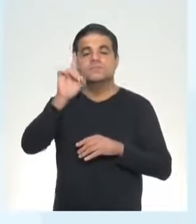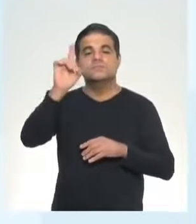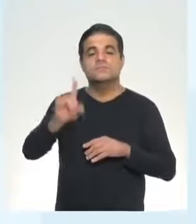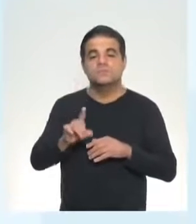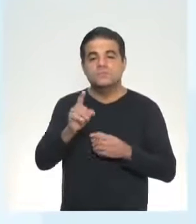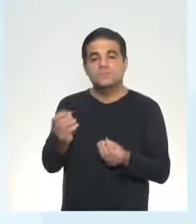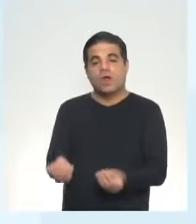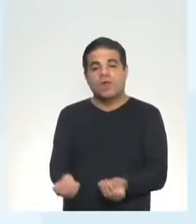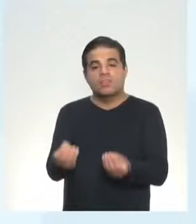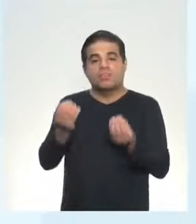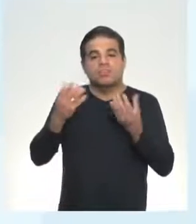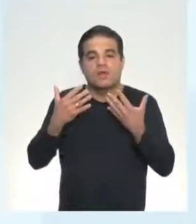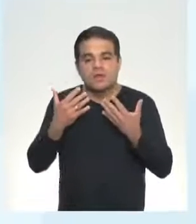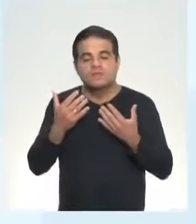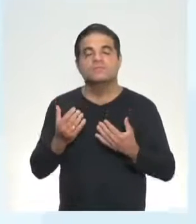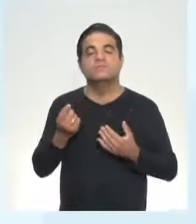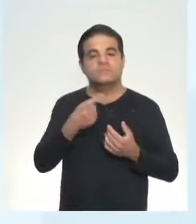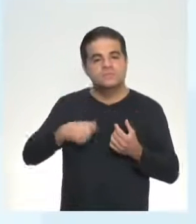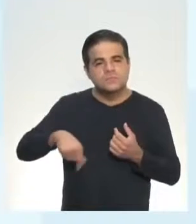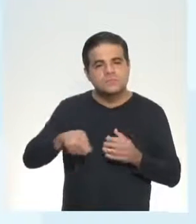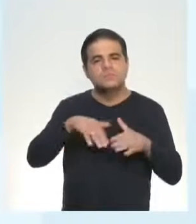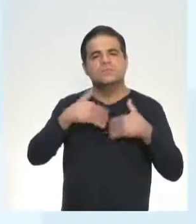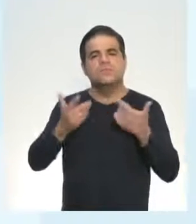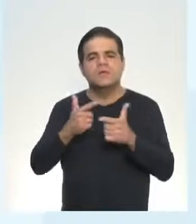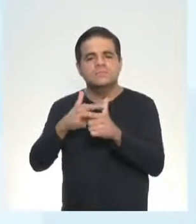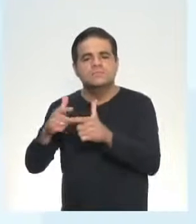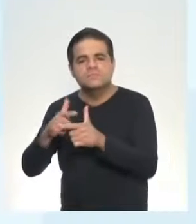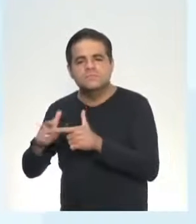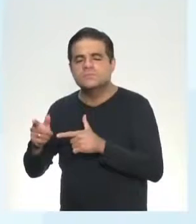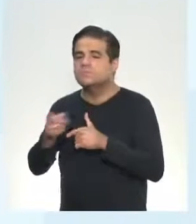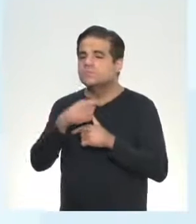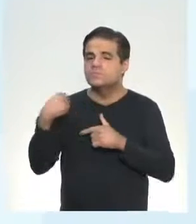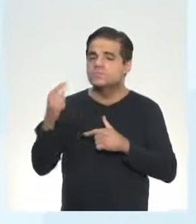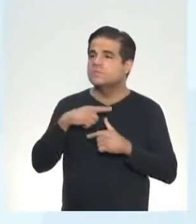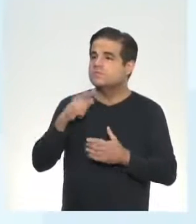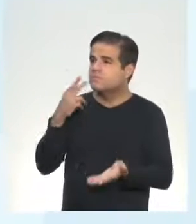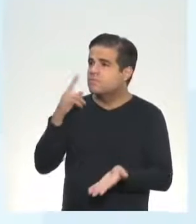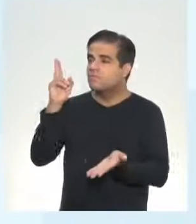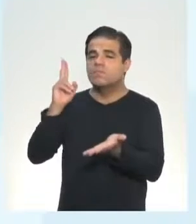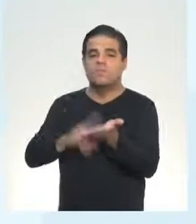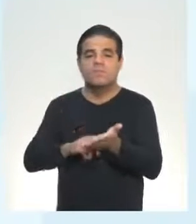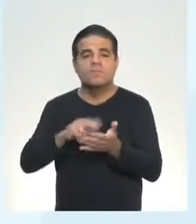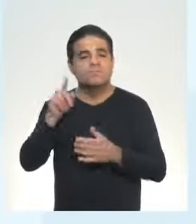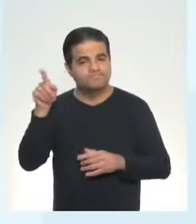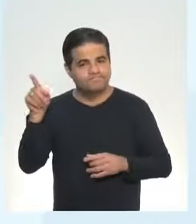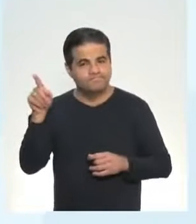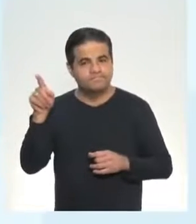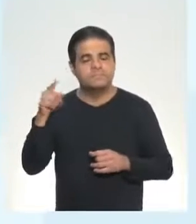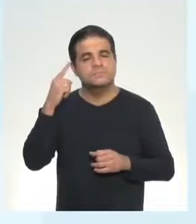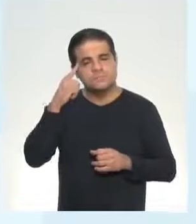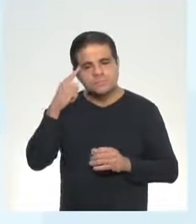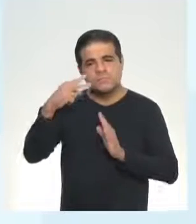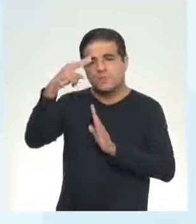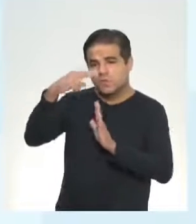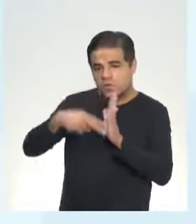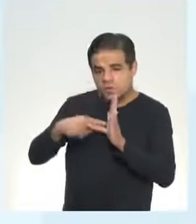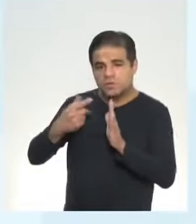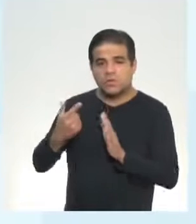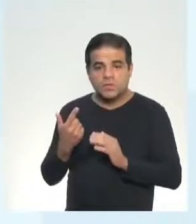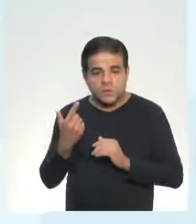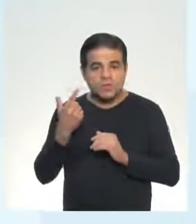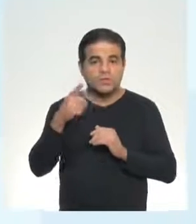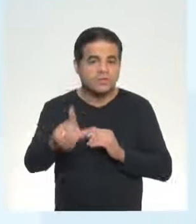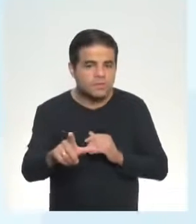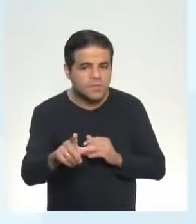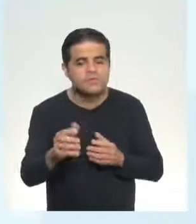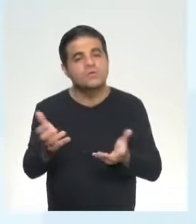para a gente. Vamos observar aí quais problemas temos nesta carta, ok? Vamos fazer a leitura novamente, eu quero que